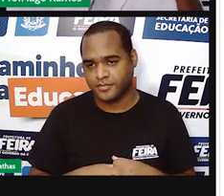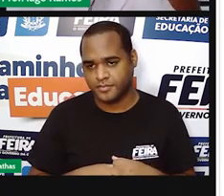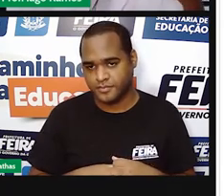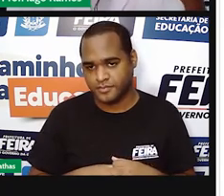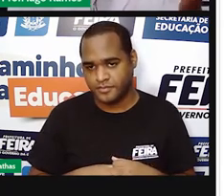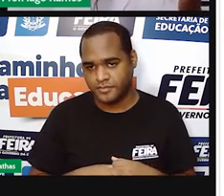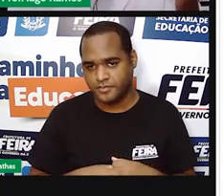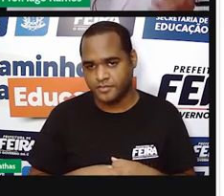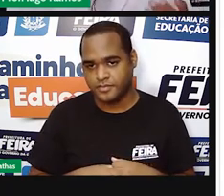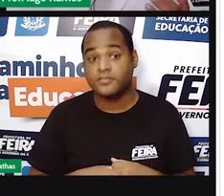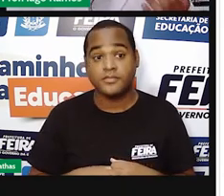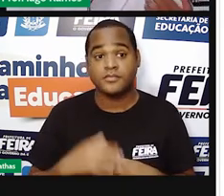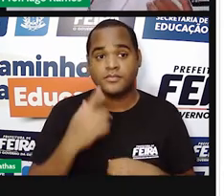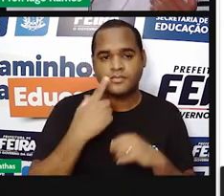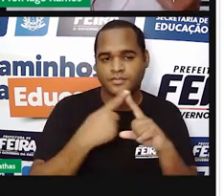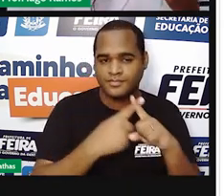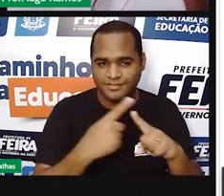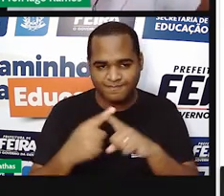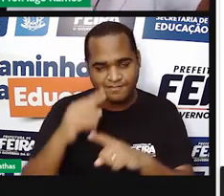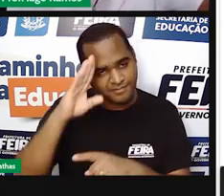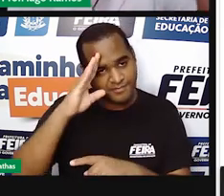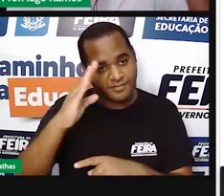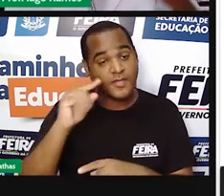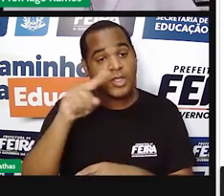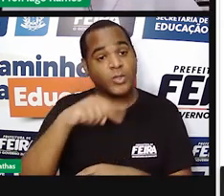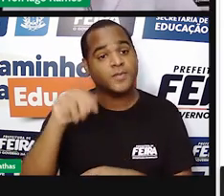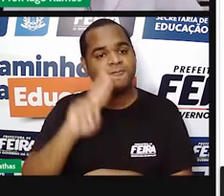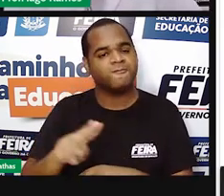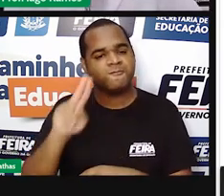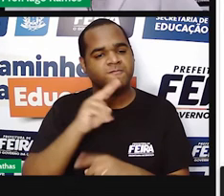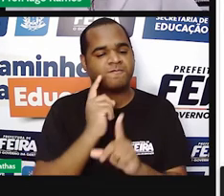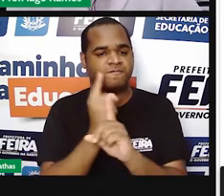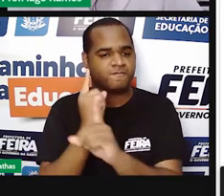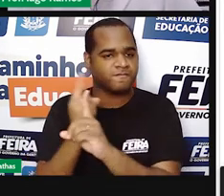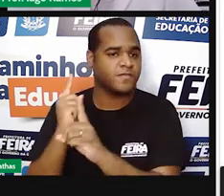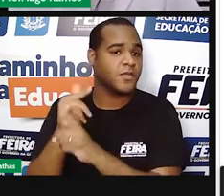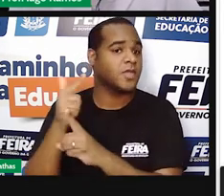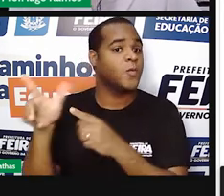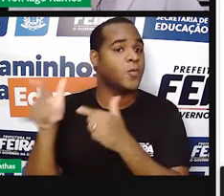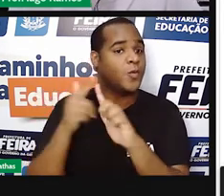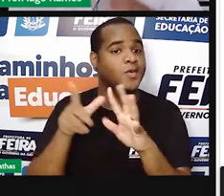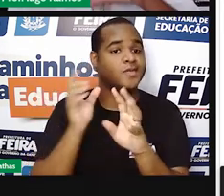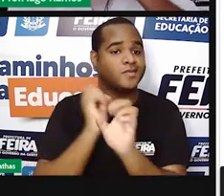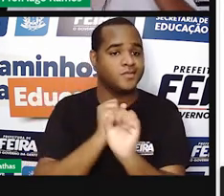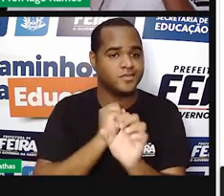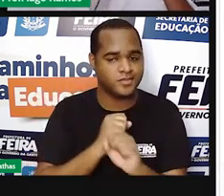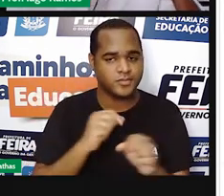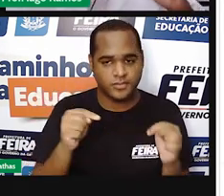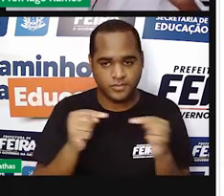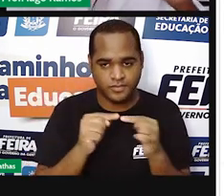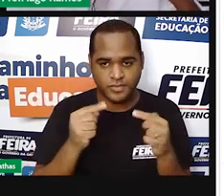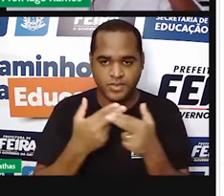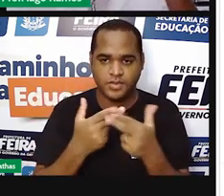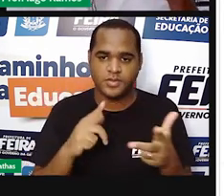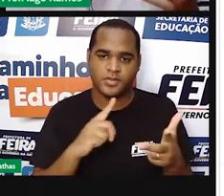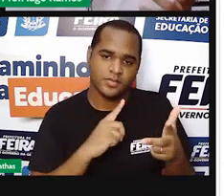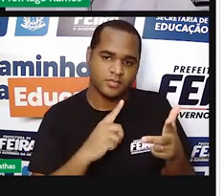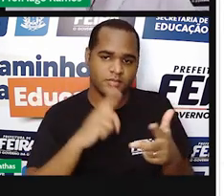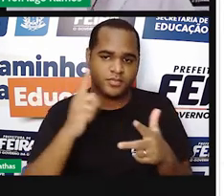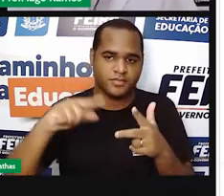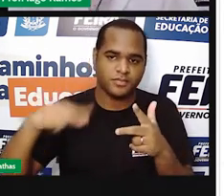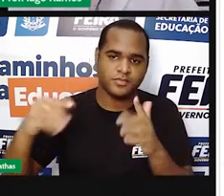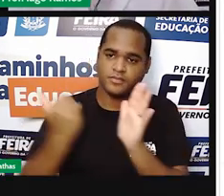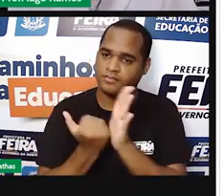vamos usar o princípio multiplicativo que a gente usou para encontrar outra quantidade que a quantidade né